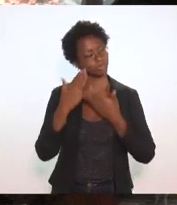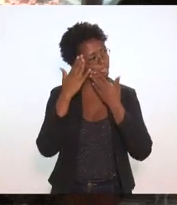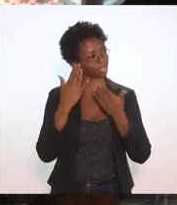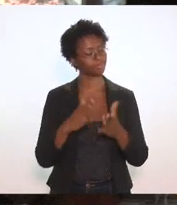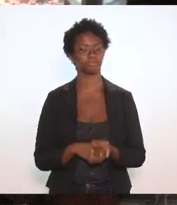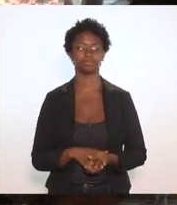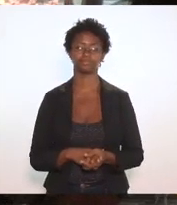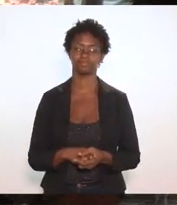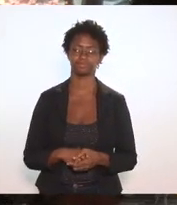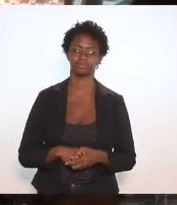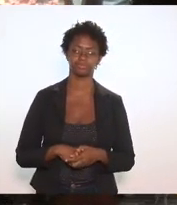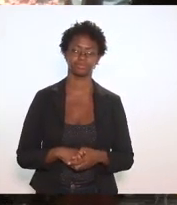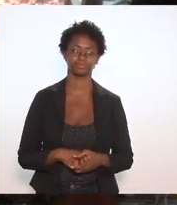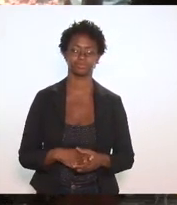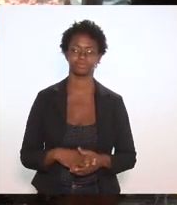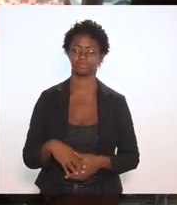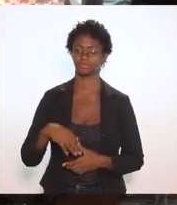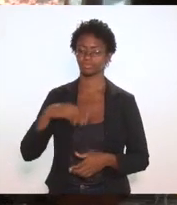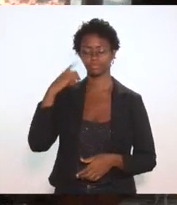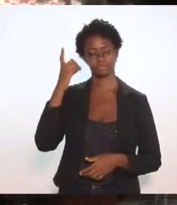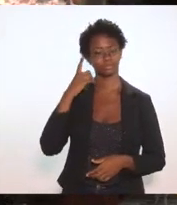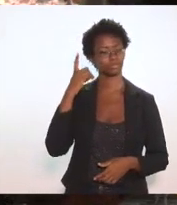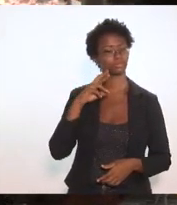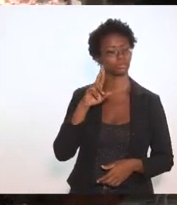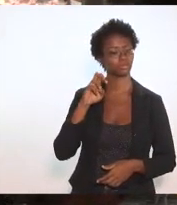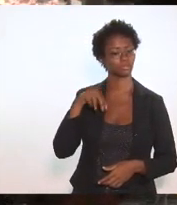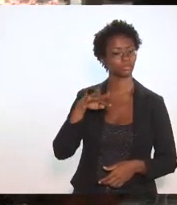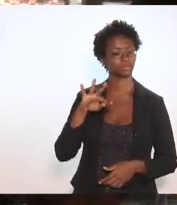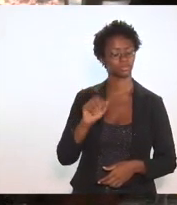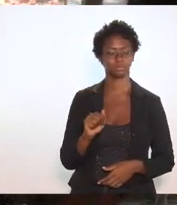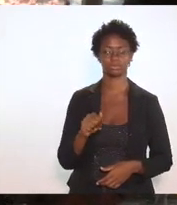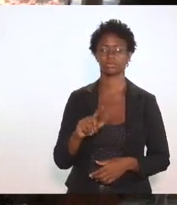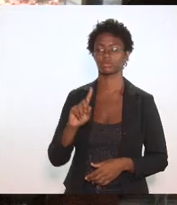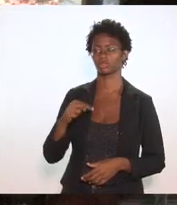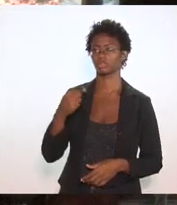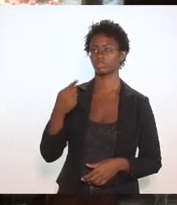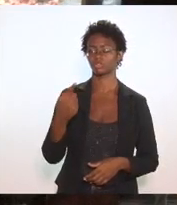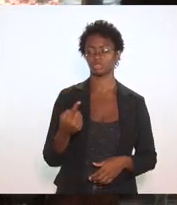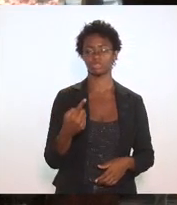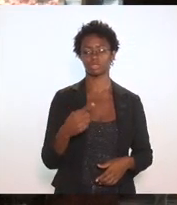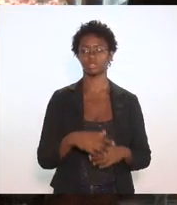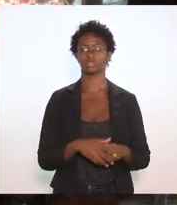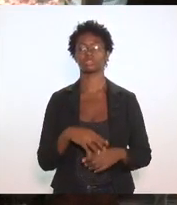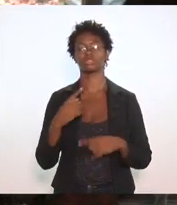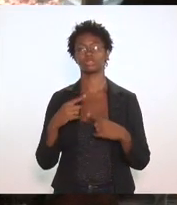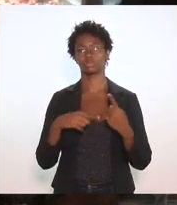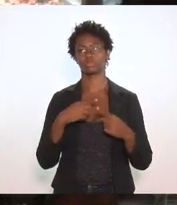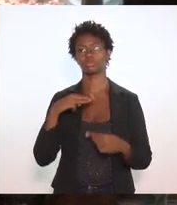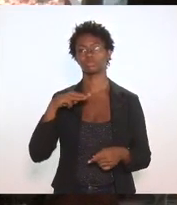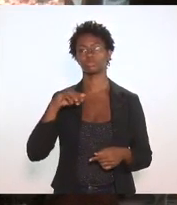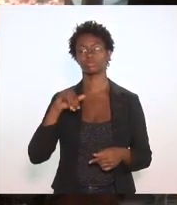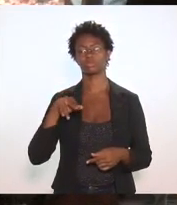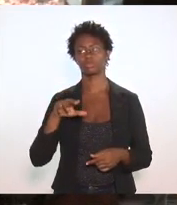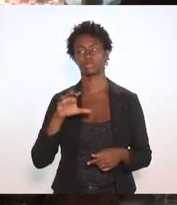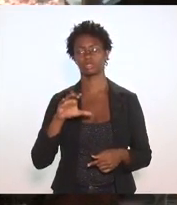Obrigada. Declarar voto, presidente. Deputada Renata, seguida Carlos Mink e agora Márcio